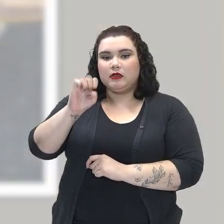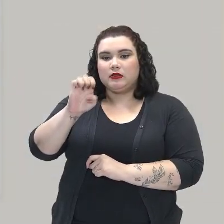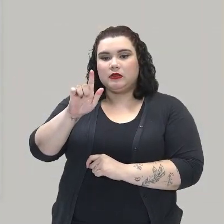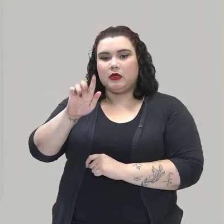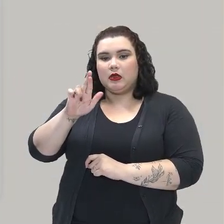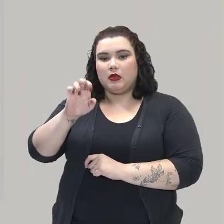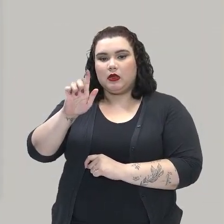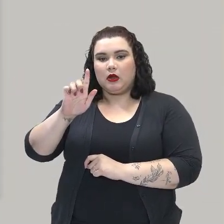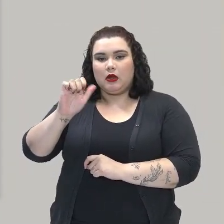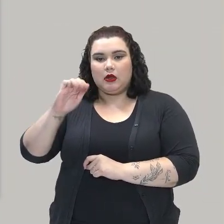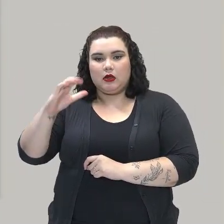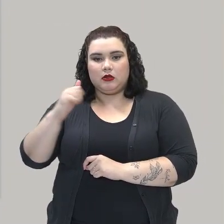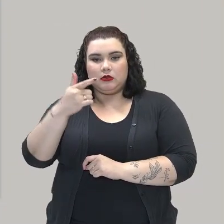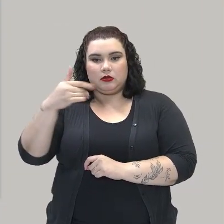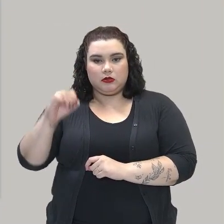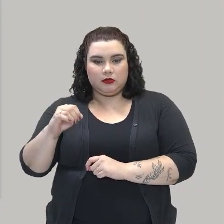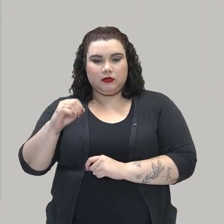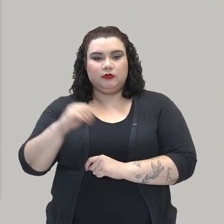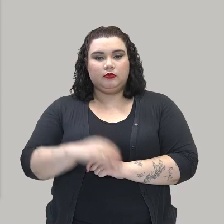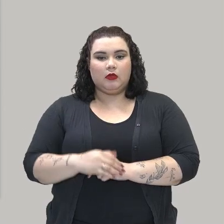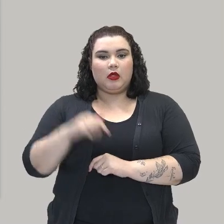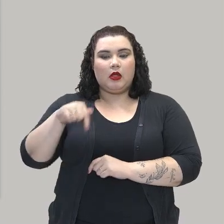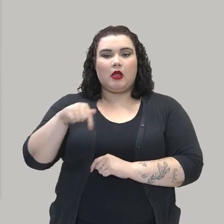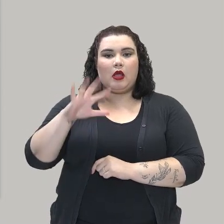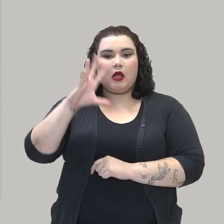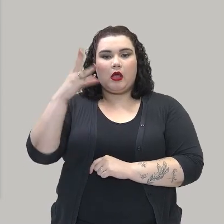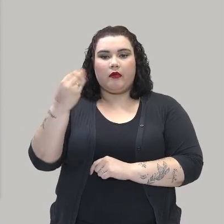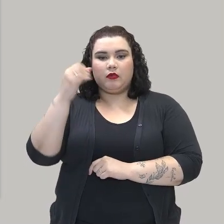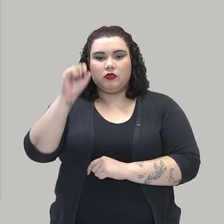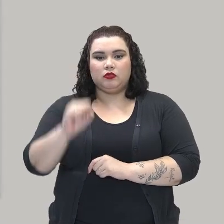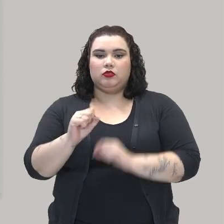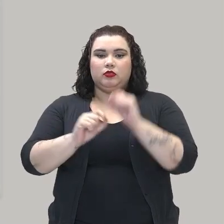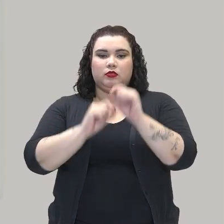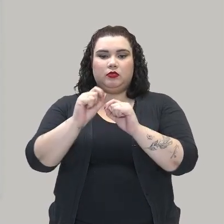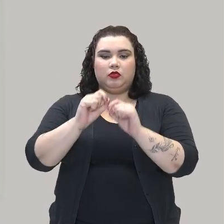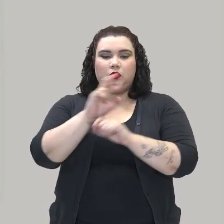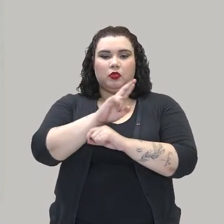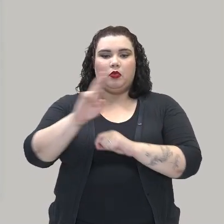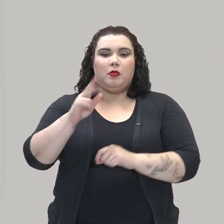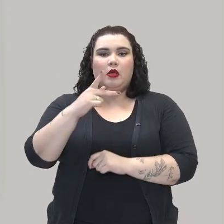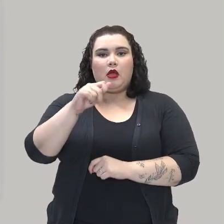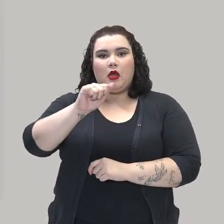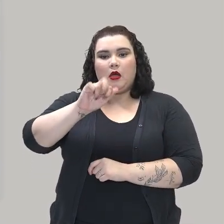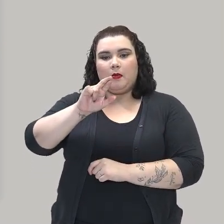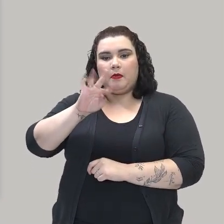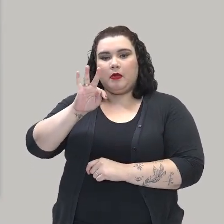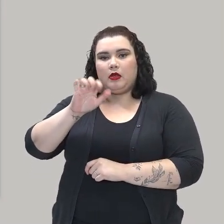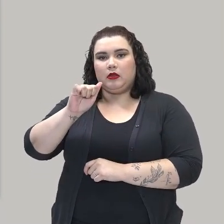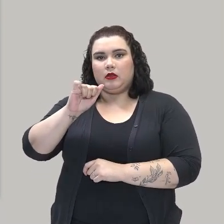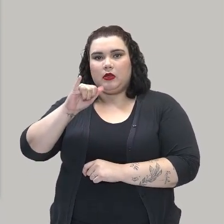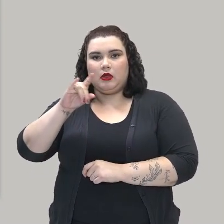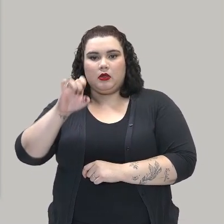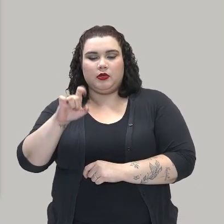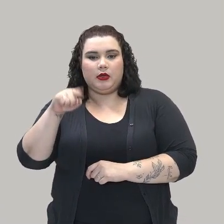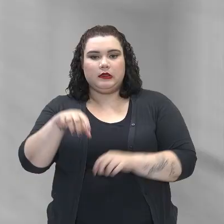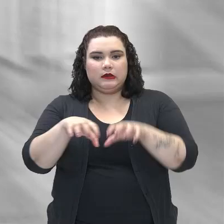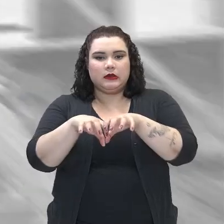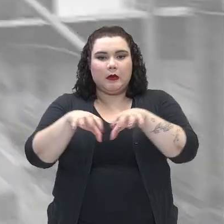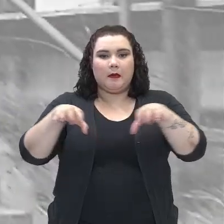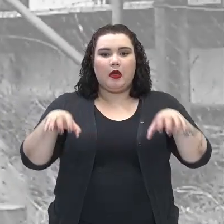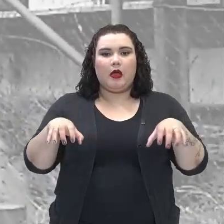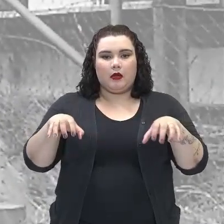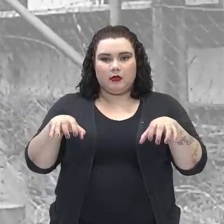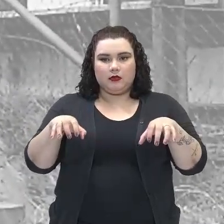Na África do Sul, essa prática ficou conhecida pelo nome de apartheid, que é o mesmo que separação.